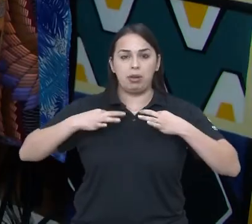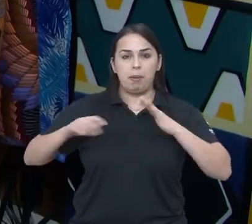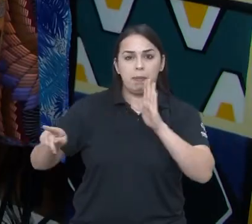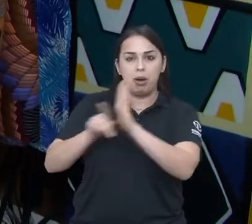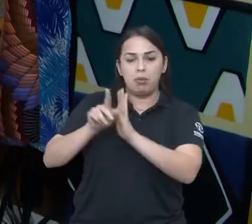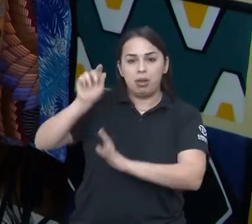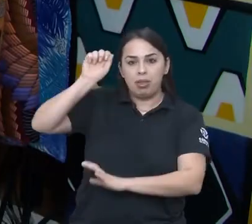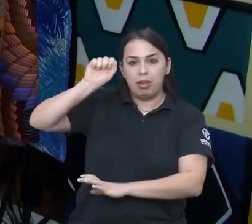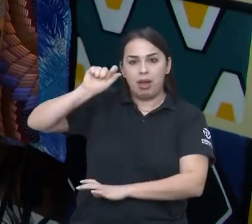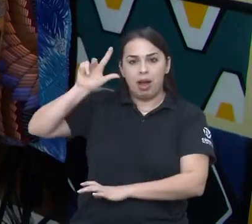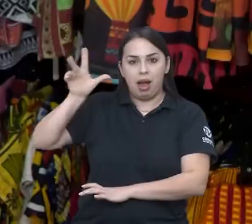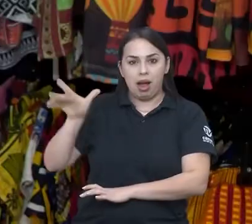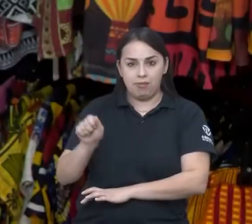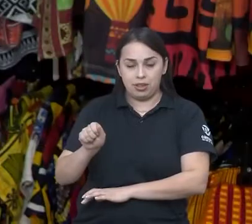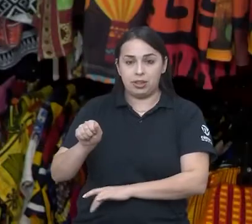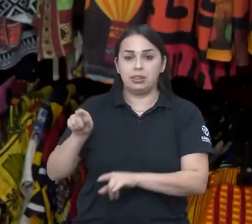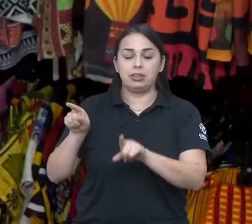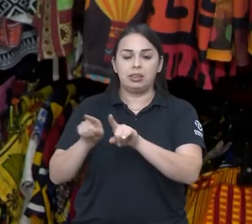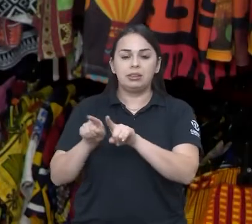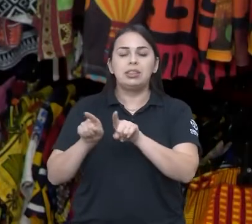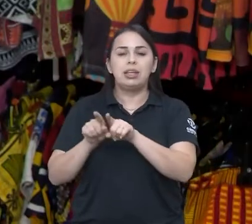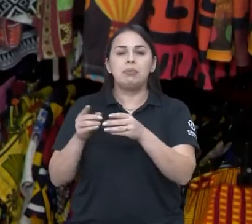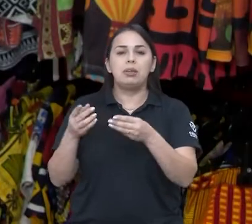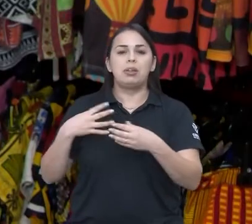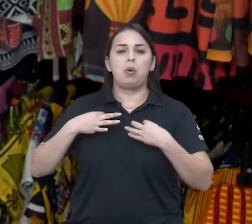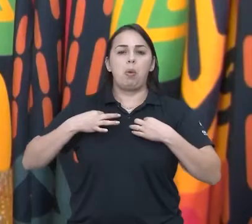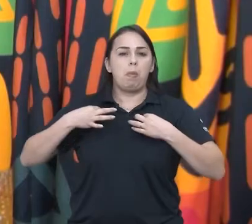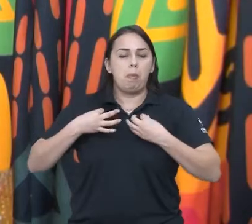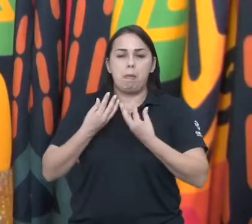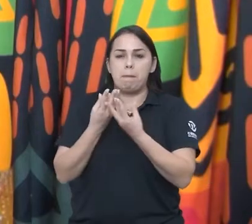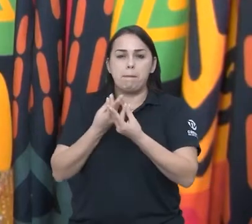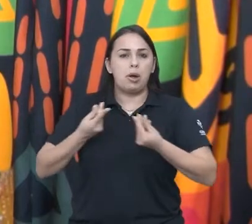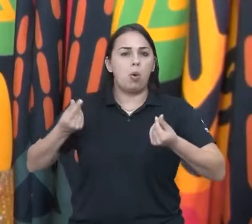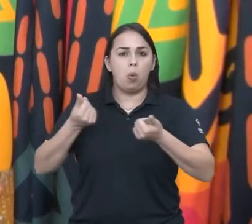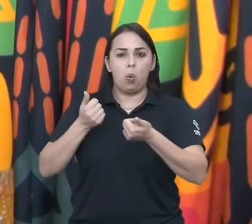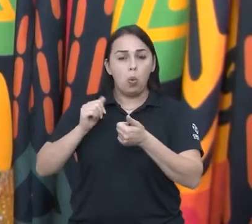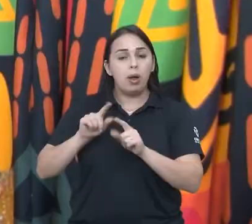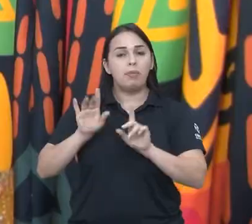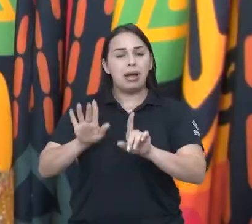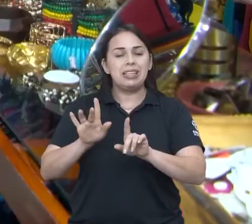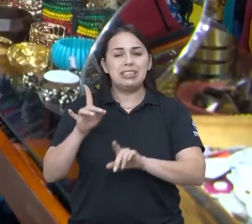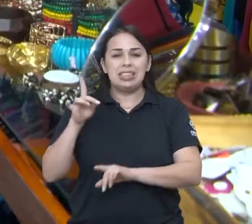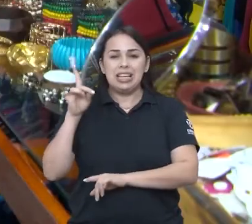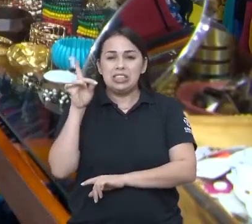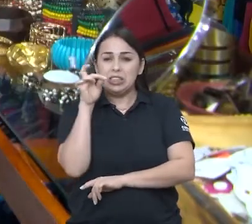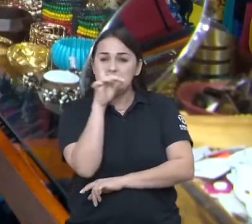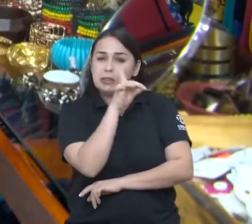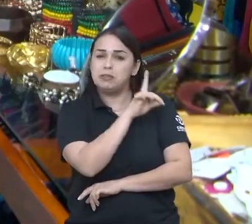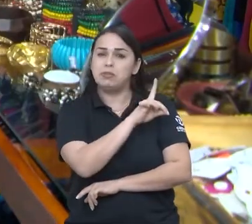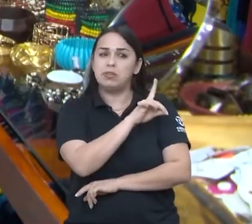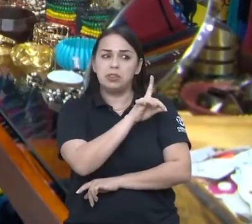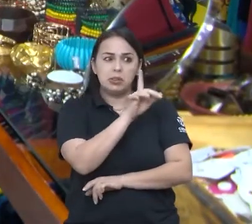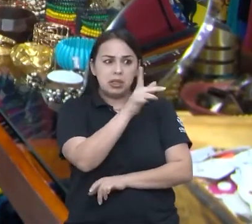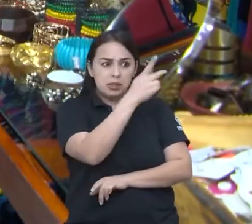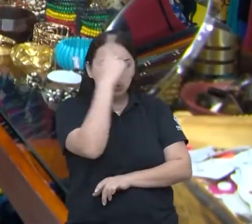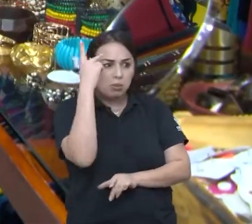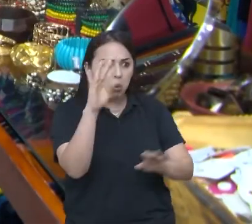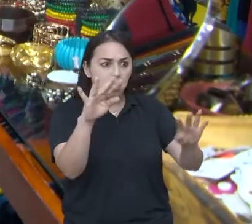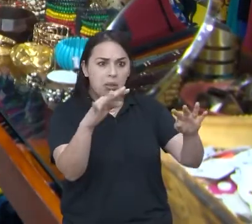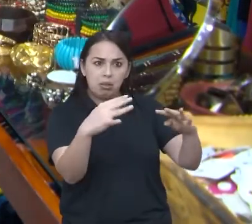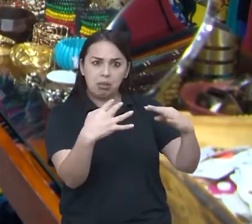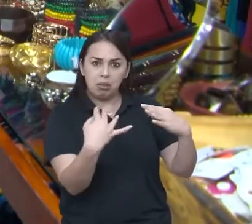ao centro de São José. Ele conta que mesmo apostando na qualidade dos produtos, teve dificuldade para ter o